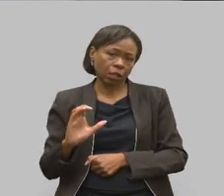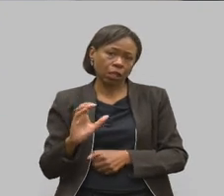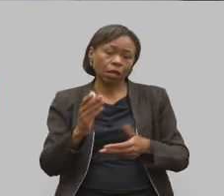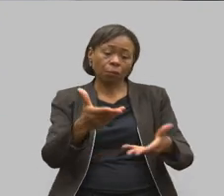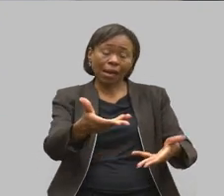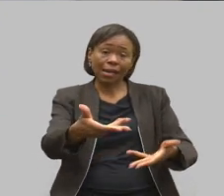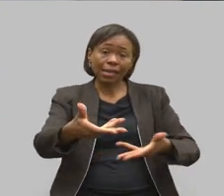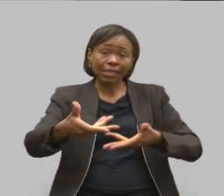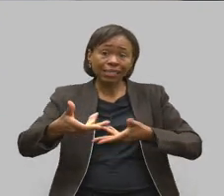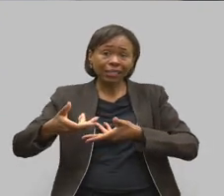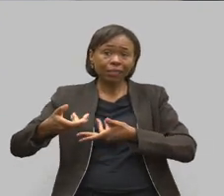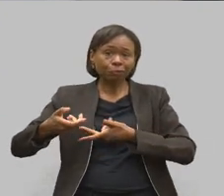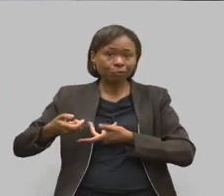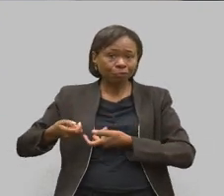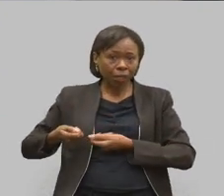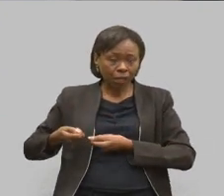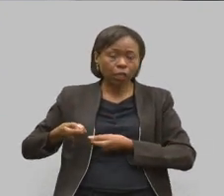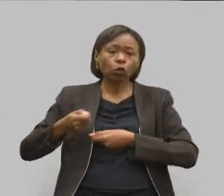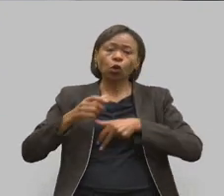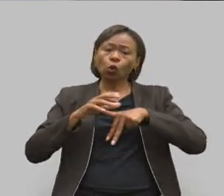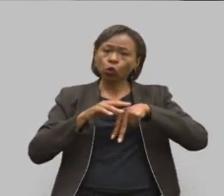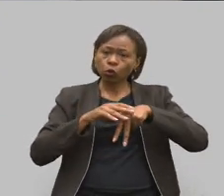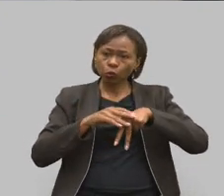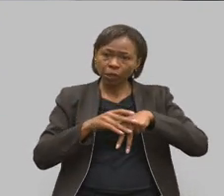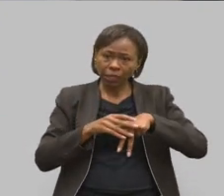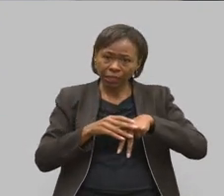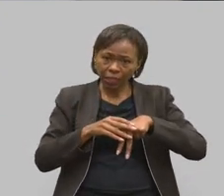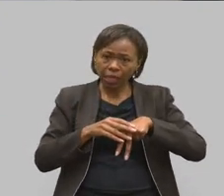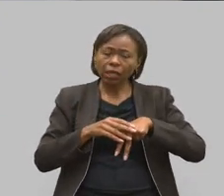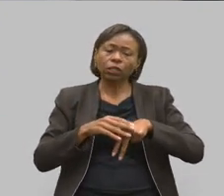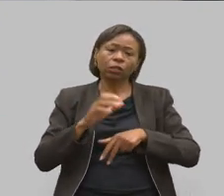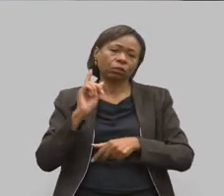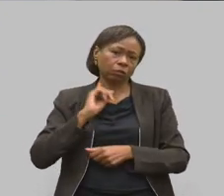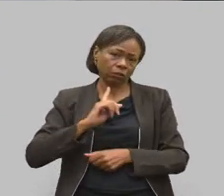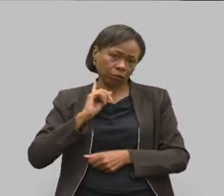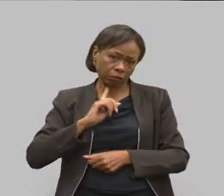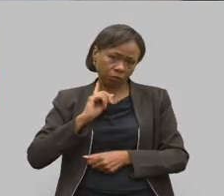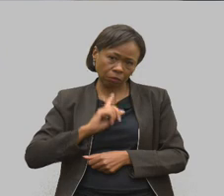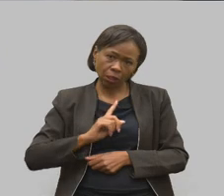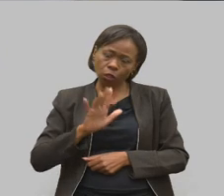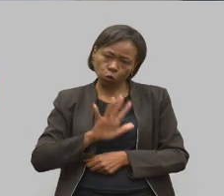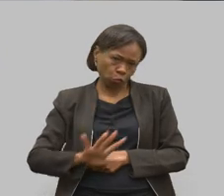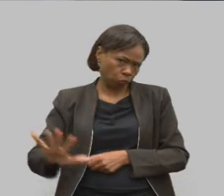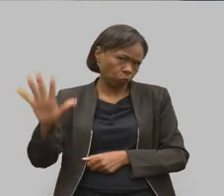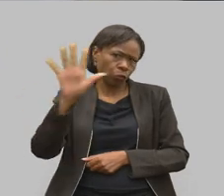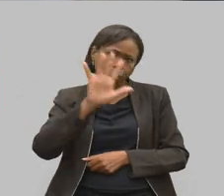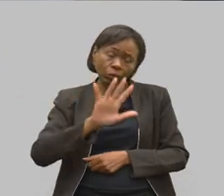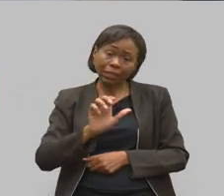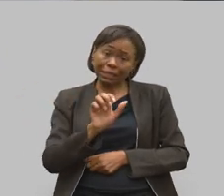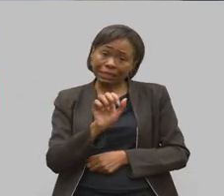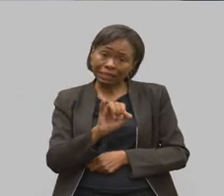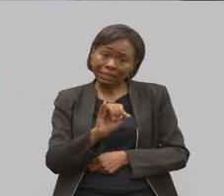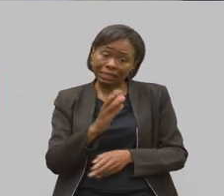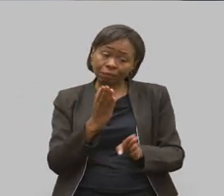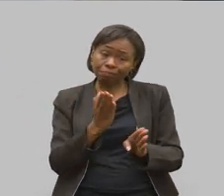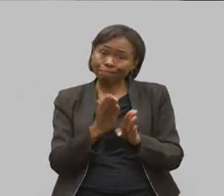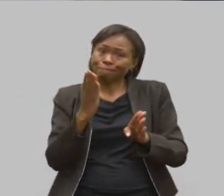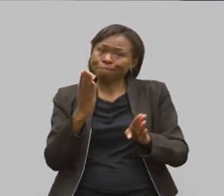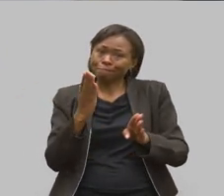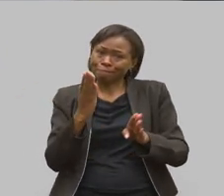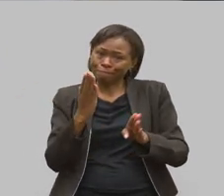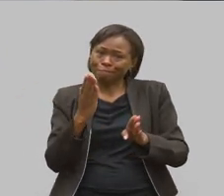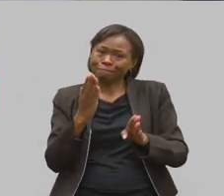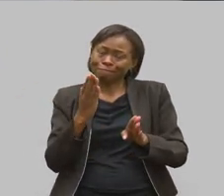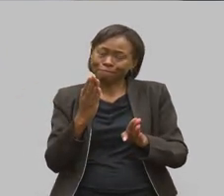recebendo todos os pacientes do estado que tem esse exame Positivo né e felizmente vendo